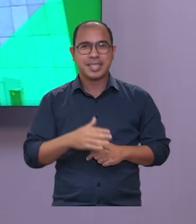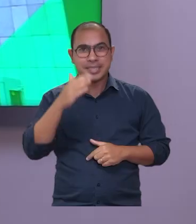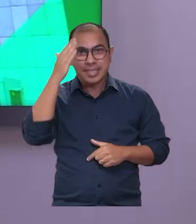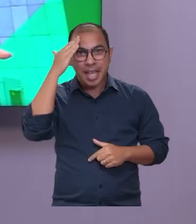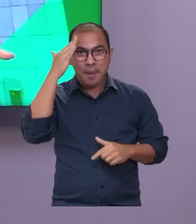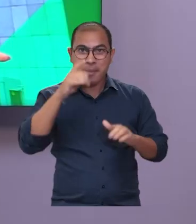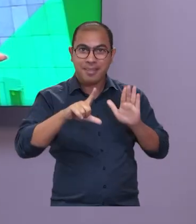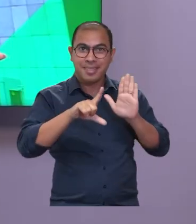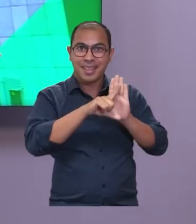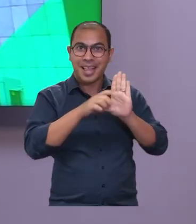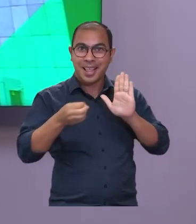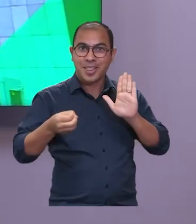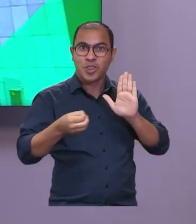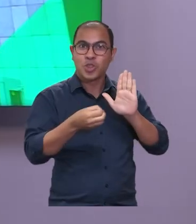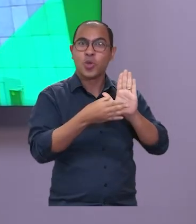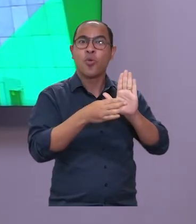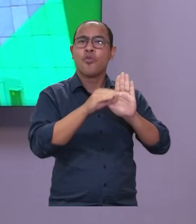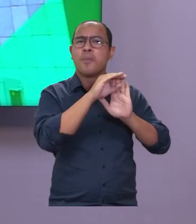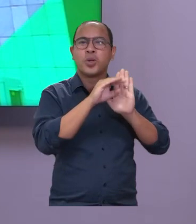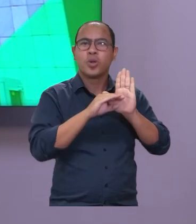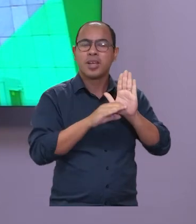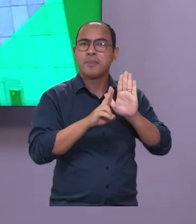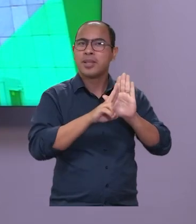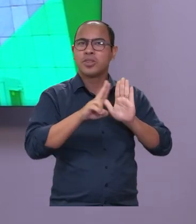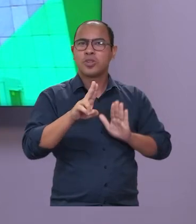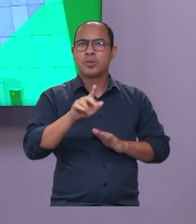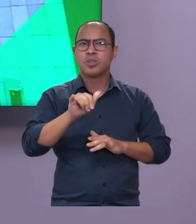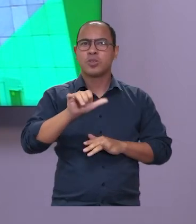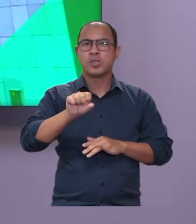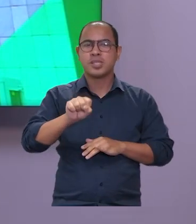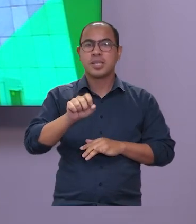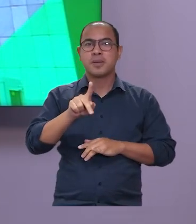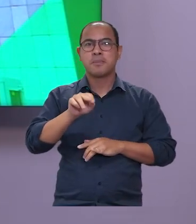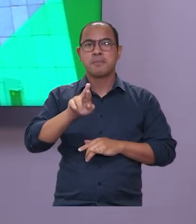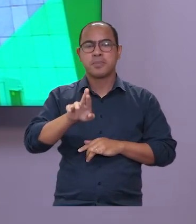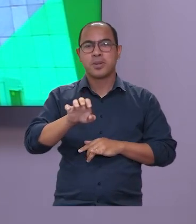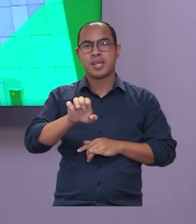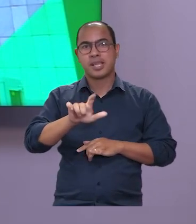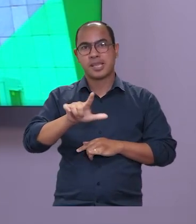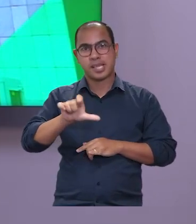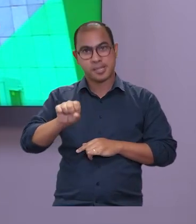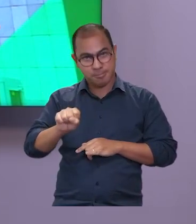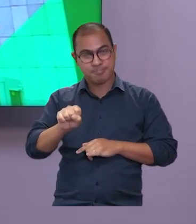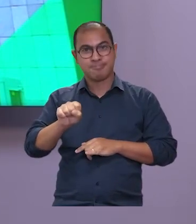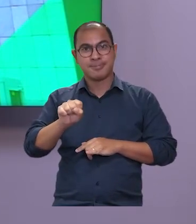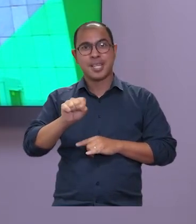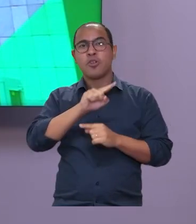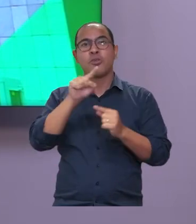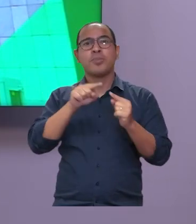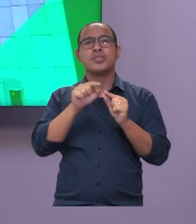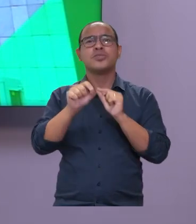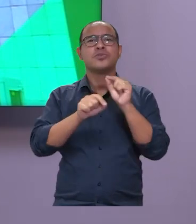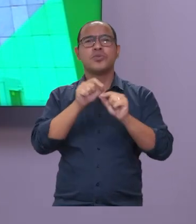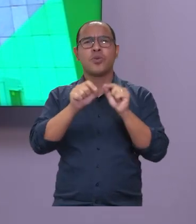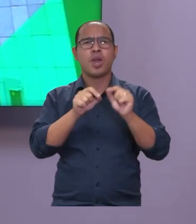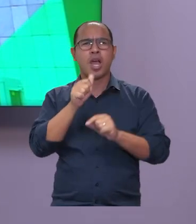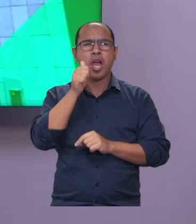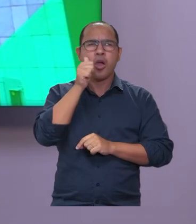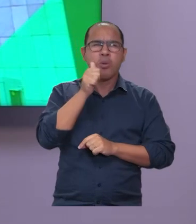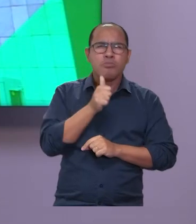Você sabia que agora é lei o programa denominado Goiás por elas? Ele tem como objetivo ajudar